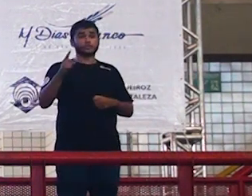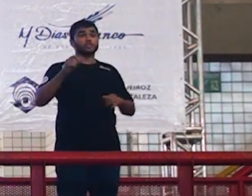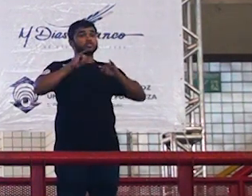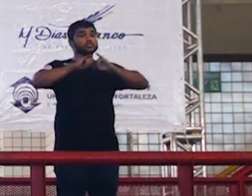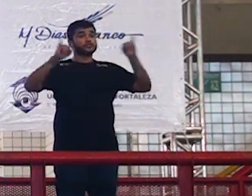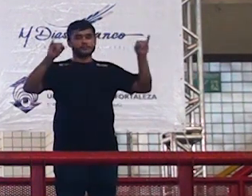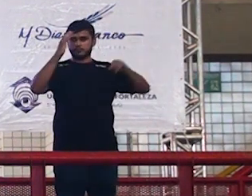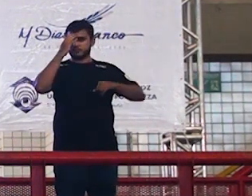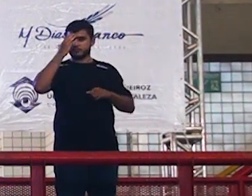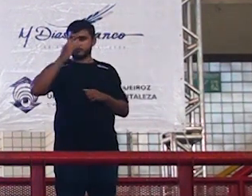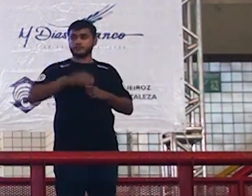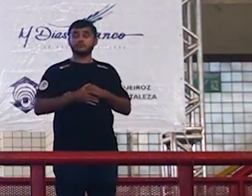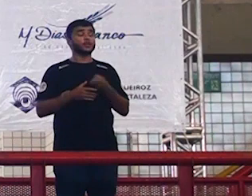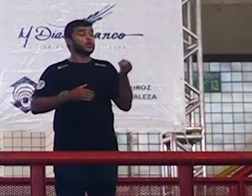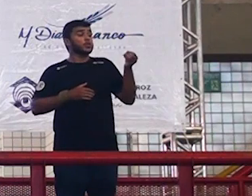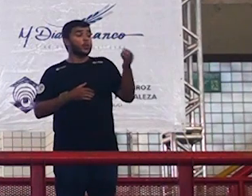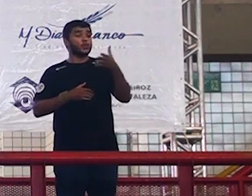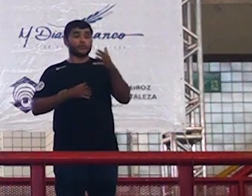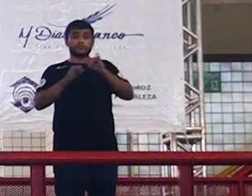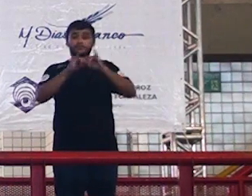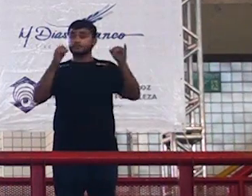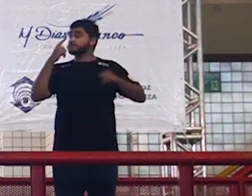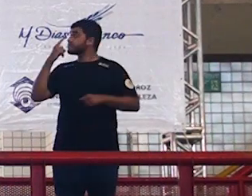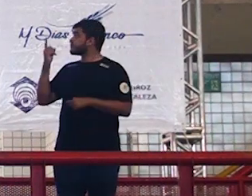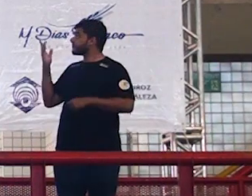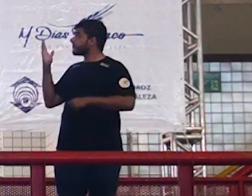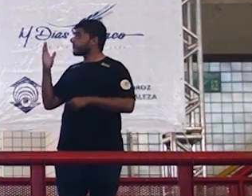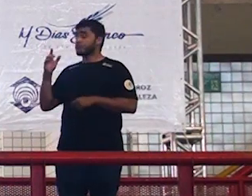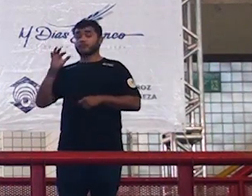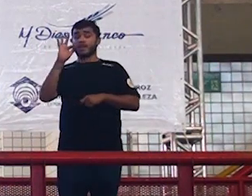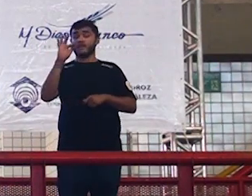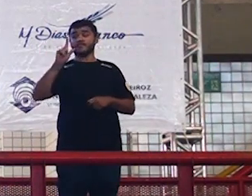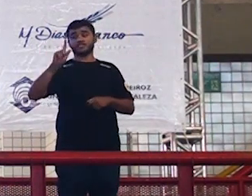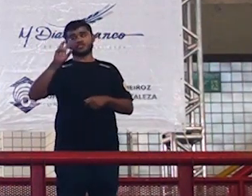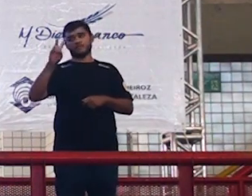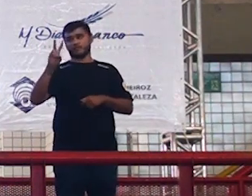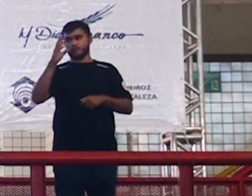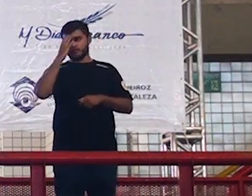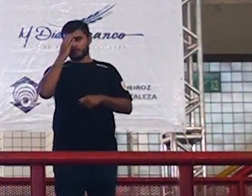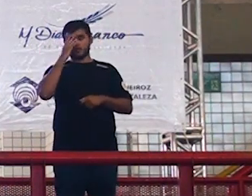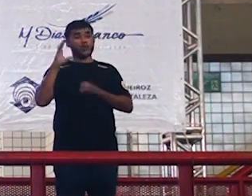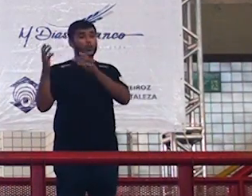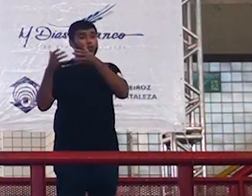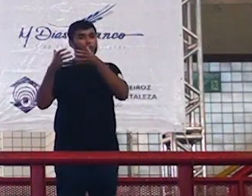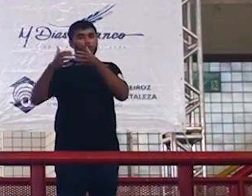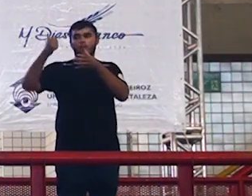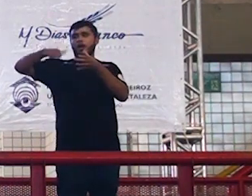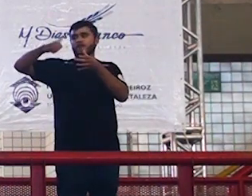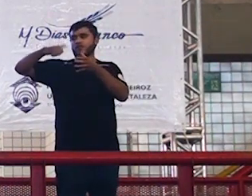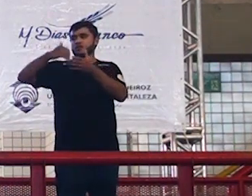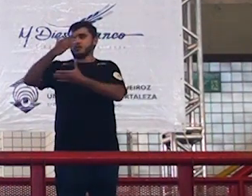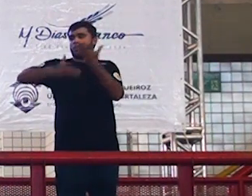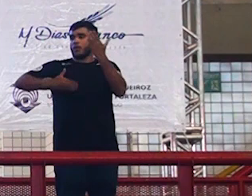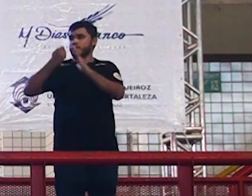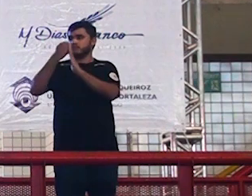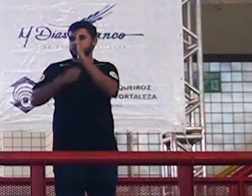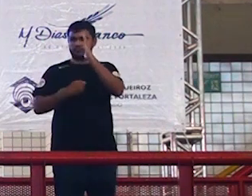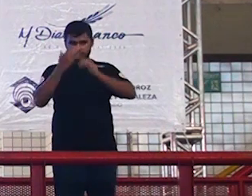dada. Novidade no ar. Banca Getúlio